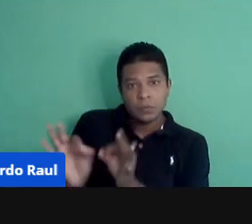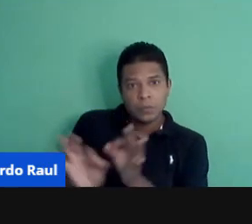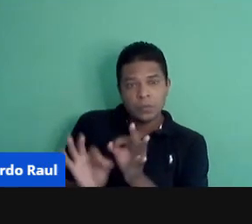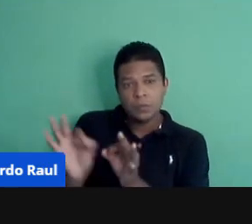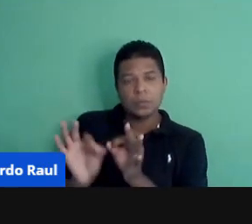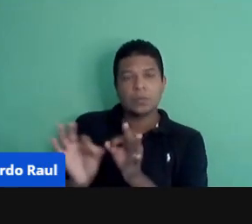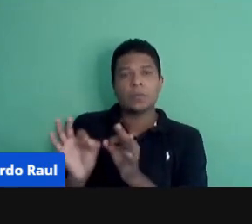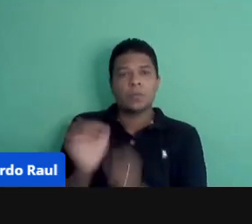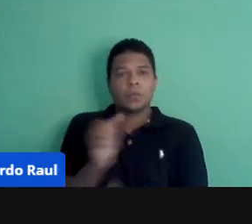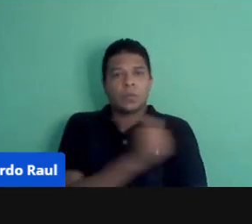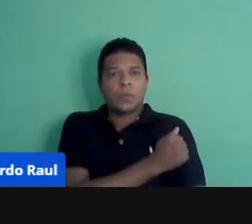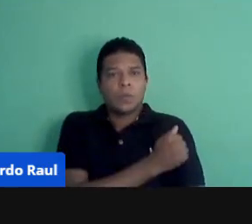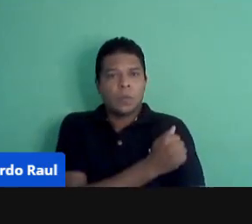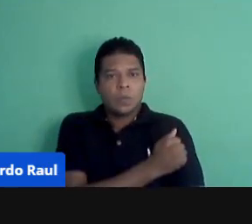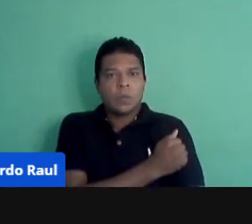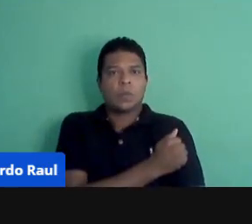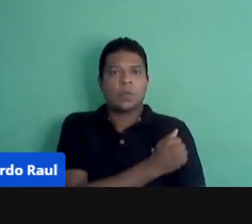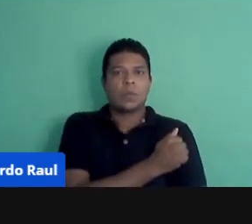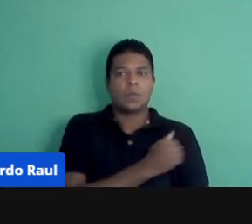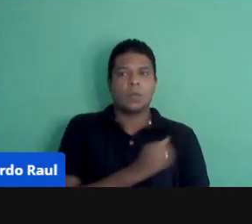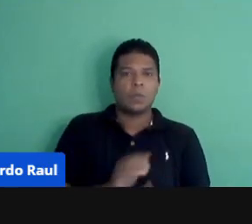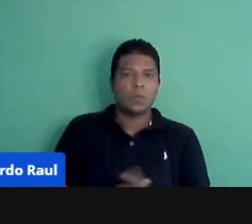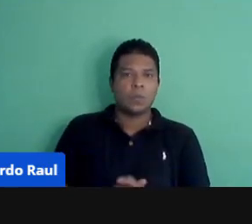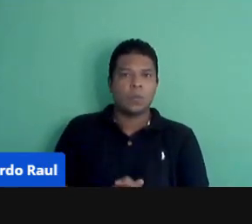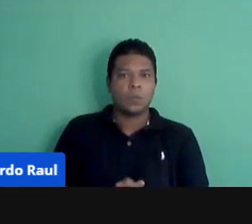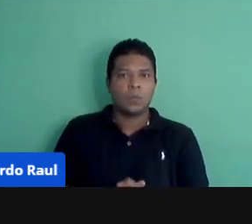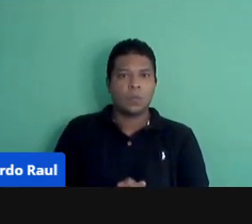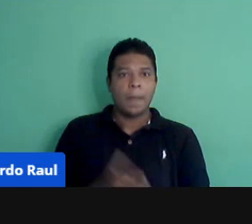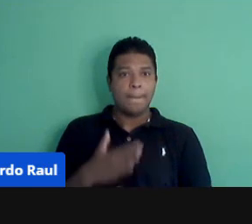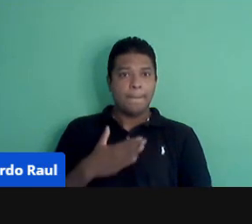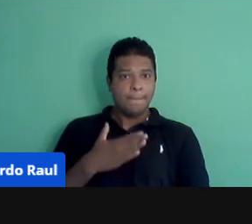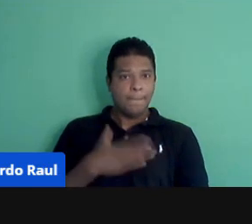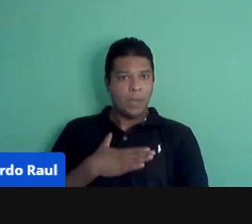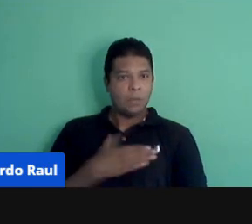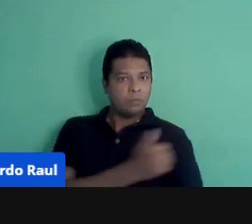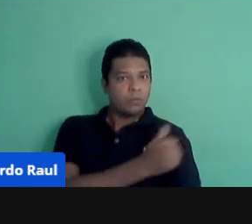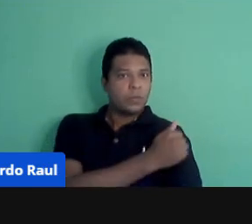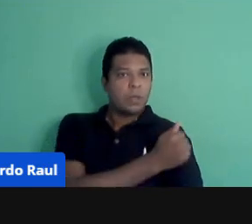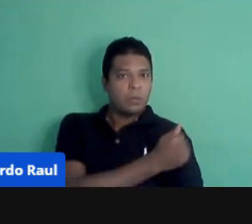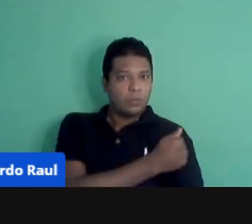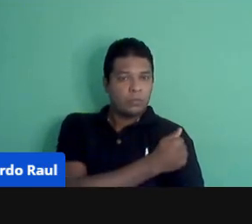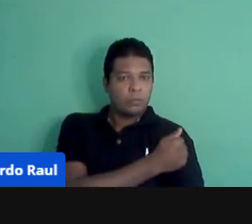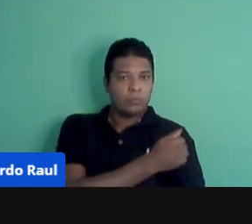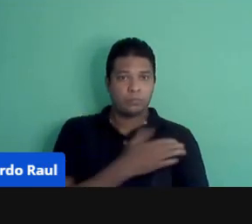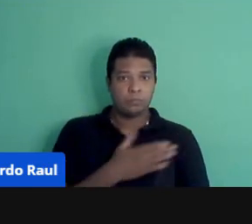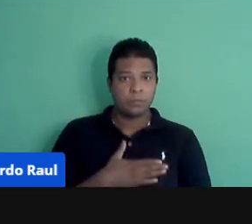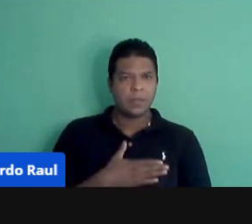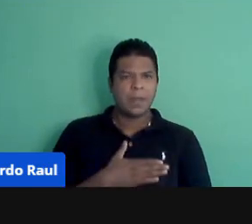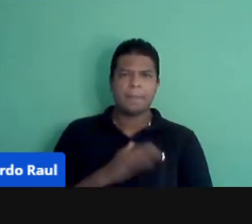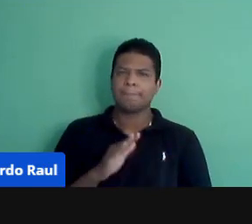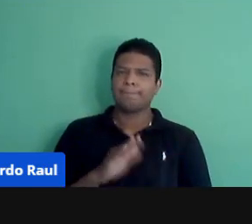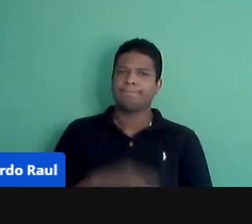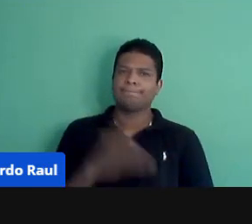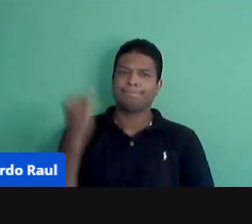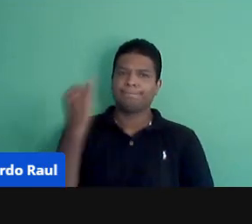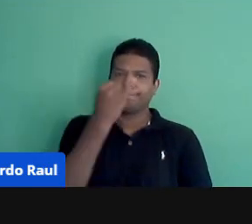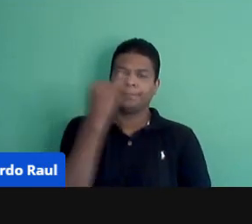aluno, né? De você dizer assim, eles são meus alunos, eu sou professora deles, né? Isso é importante que o aluno